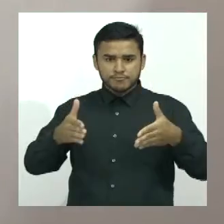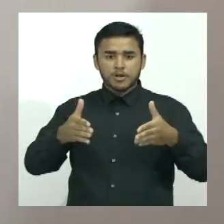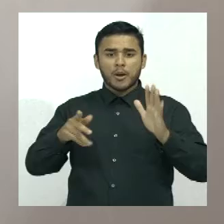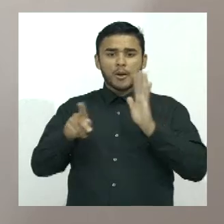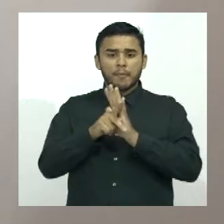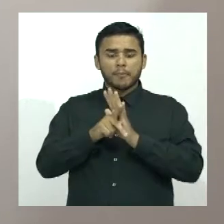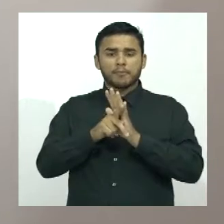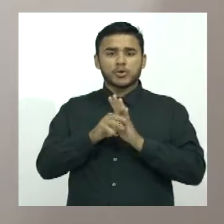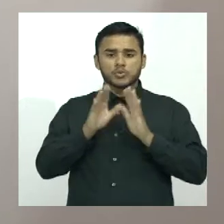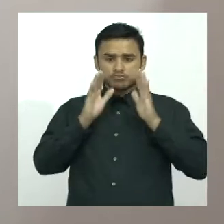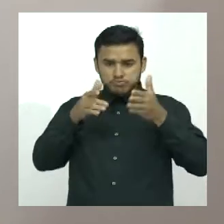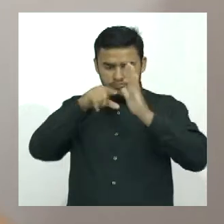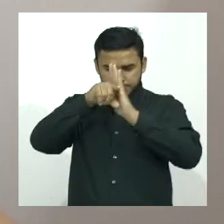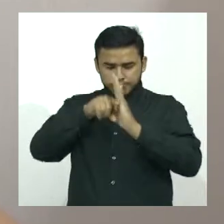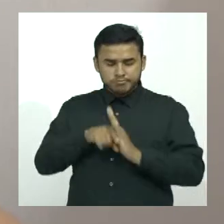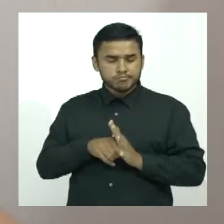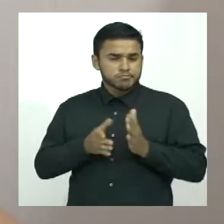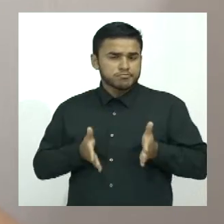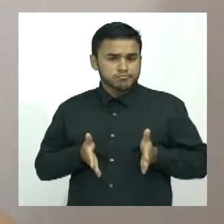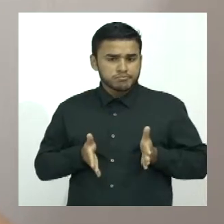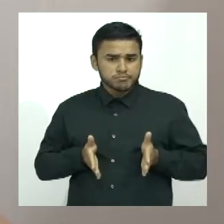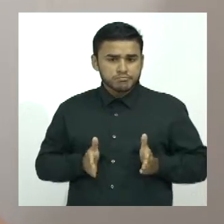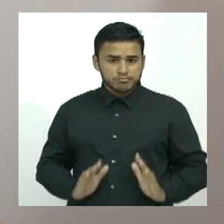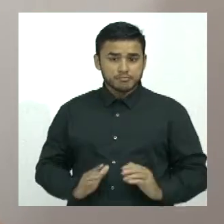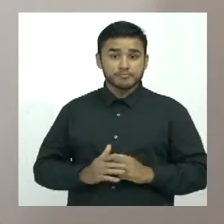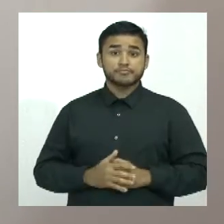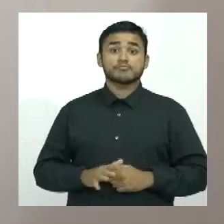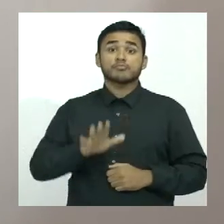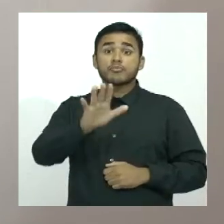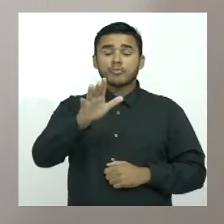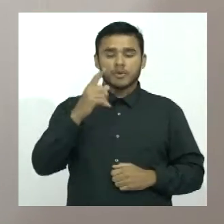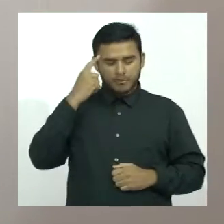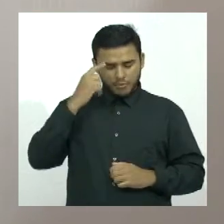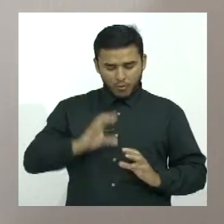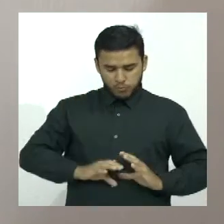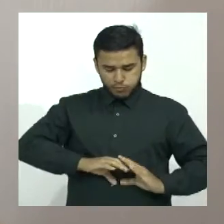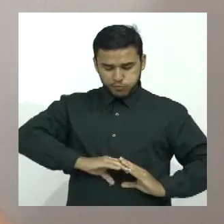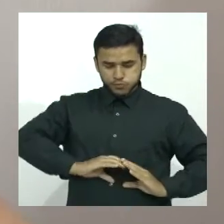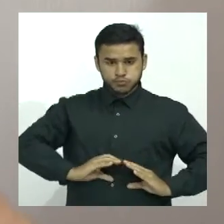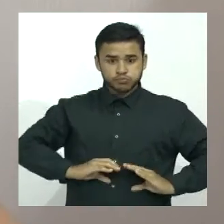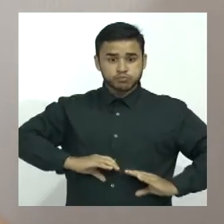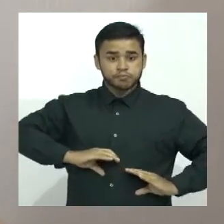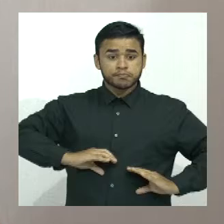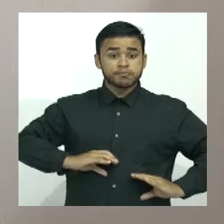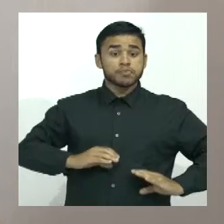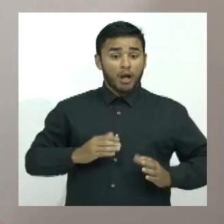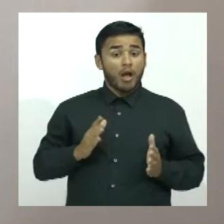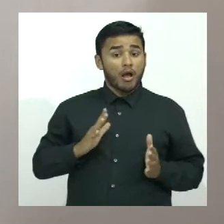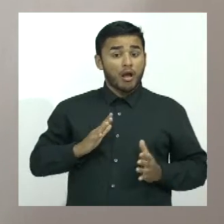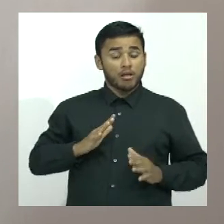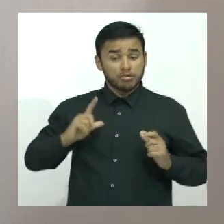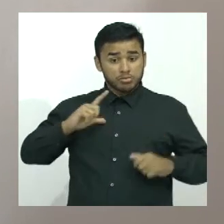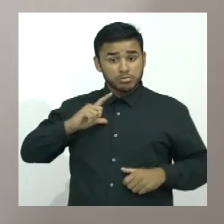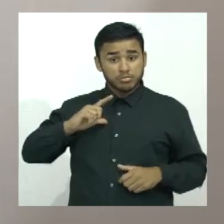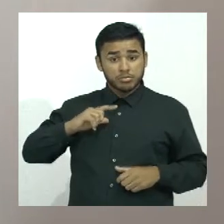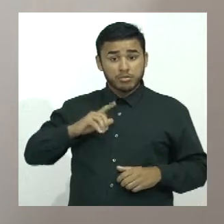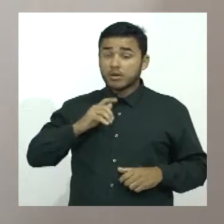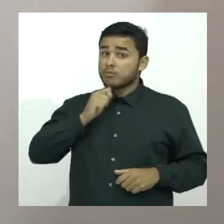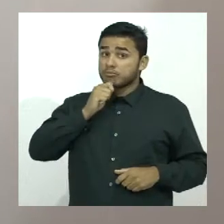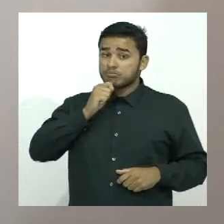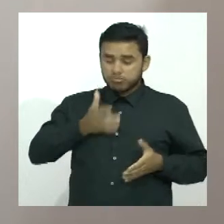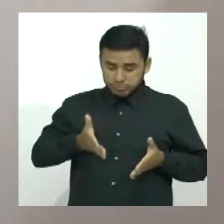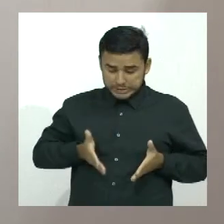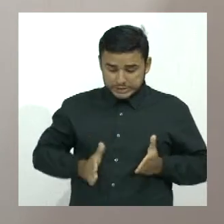obstetrícia. Nascituro é aquele bebê, aquele embrião que ainda está na barriga da mãe e que ainda não